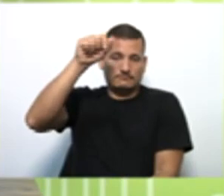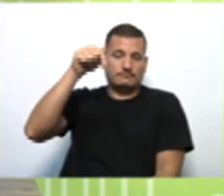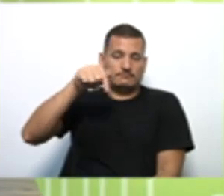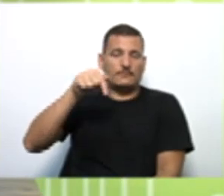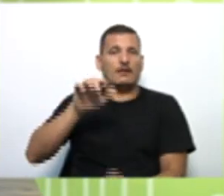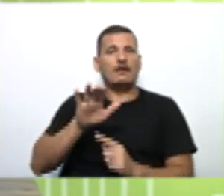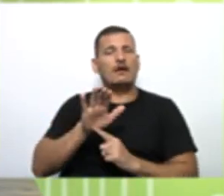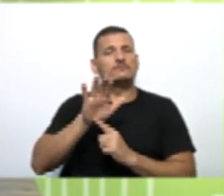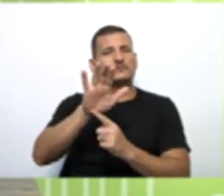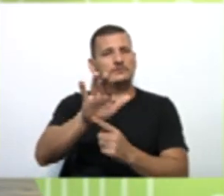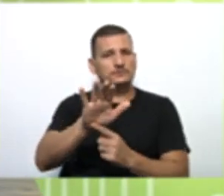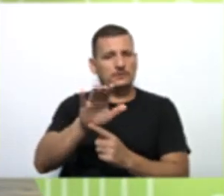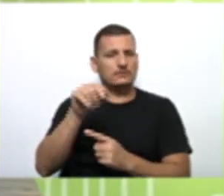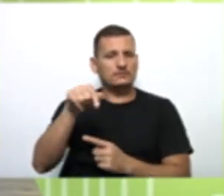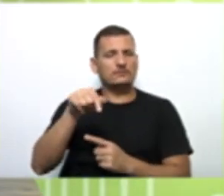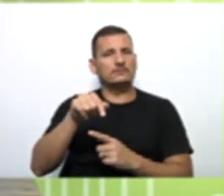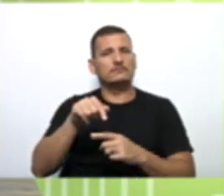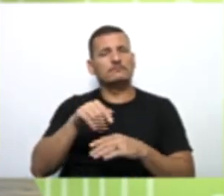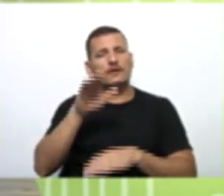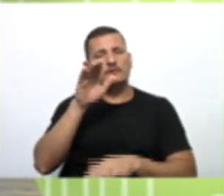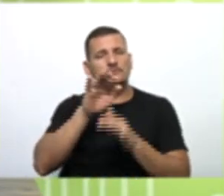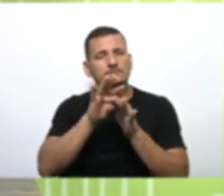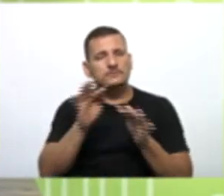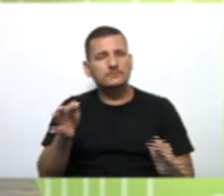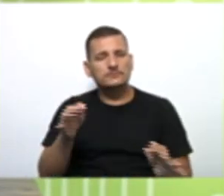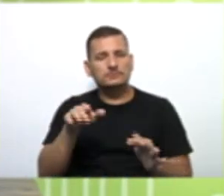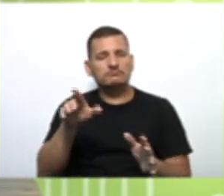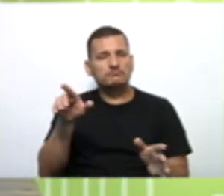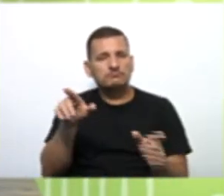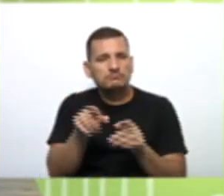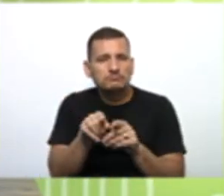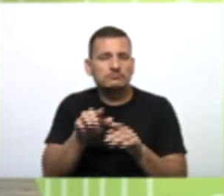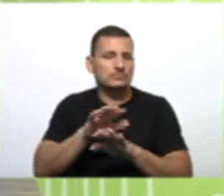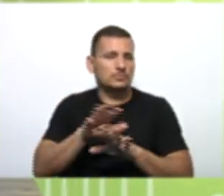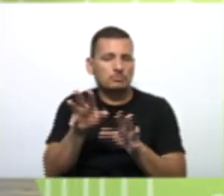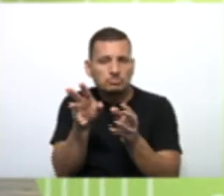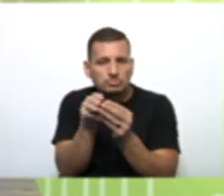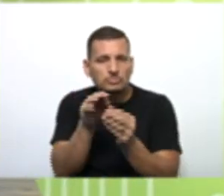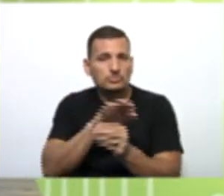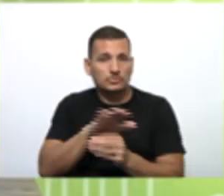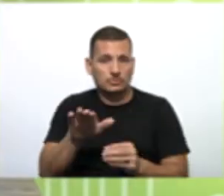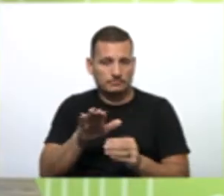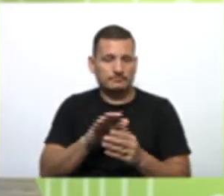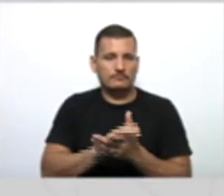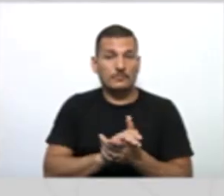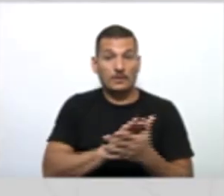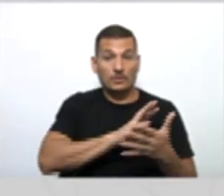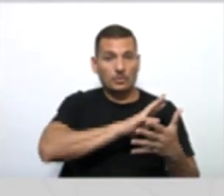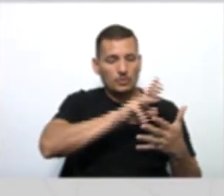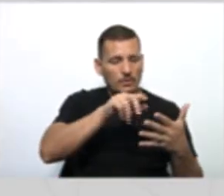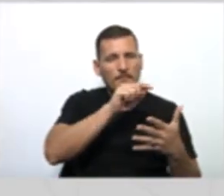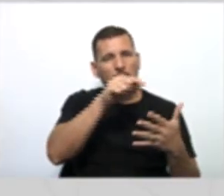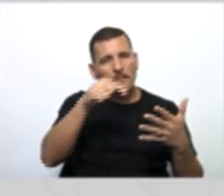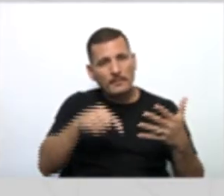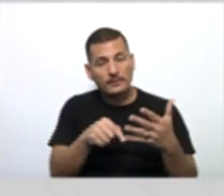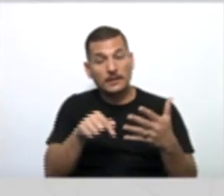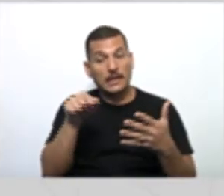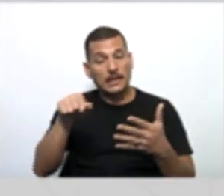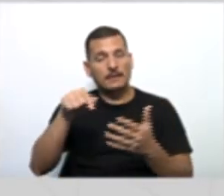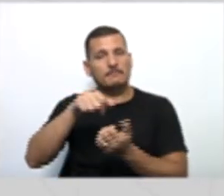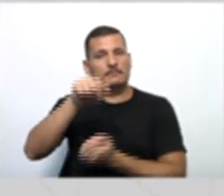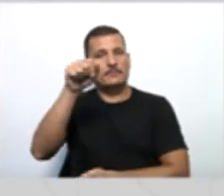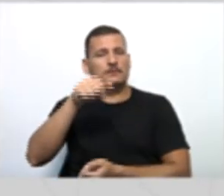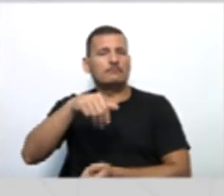uma apresentação mais simples, mais resumida. De todas essas formas que nós falamos, ele é a mais